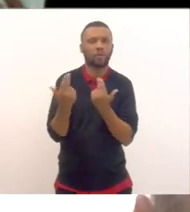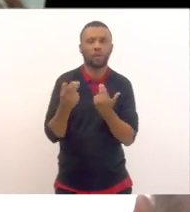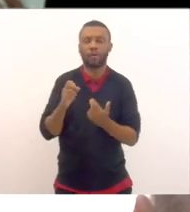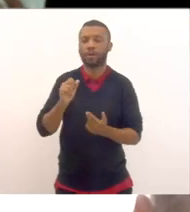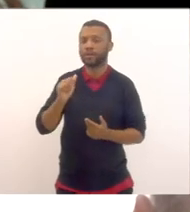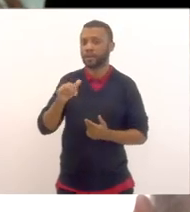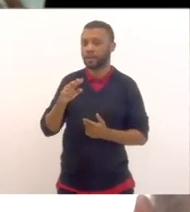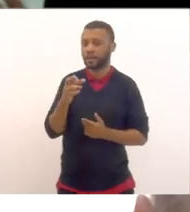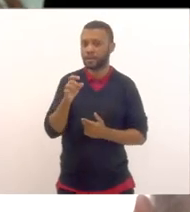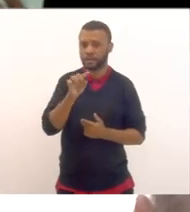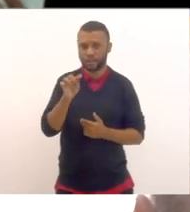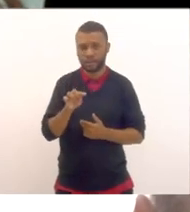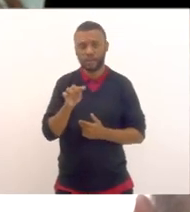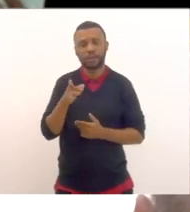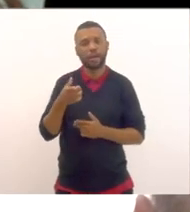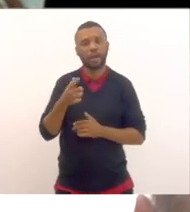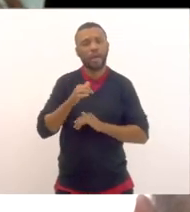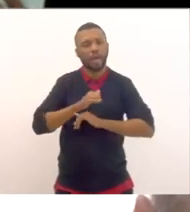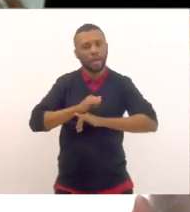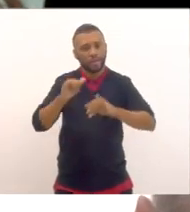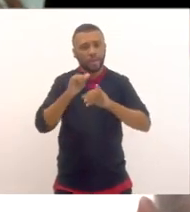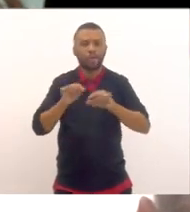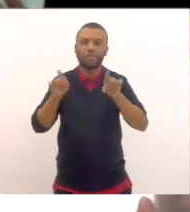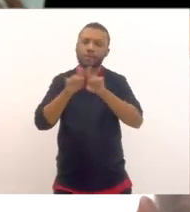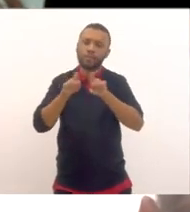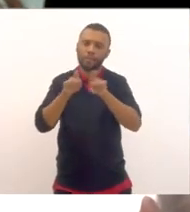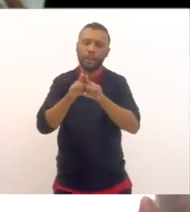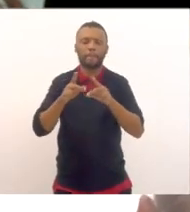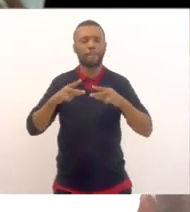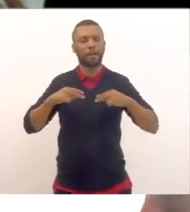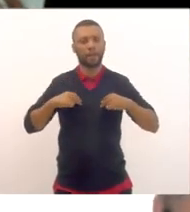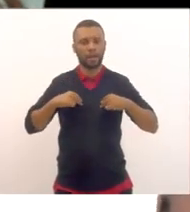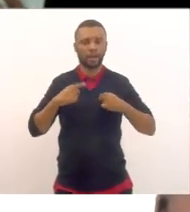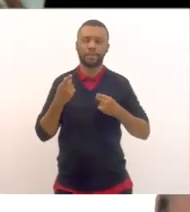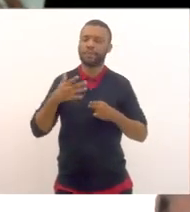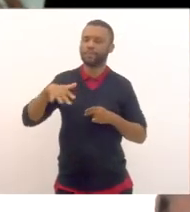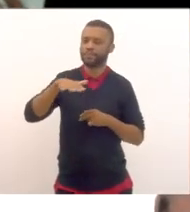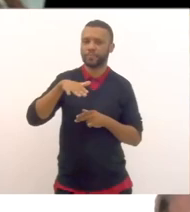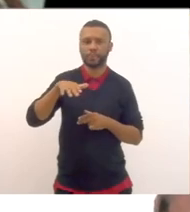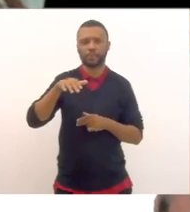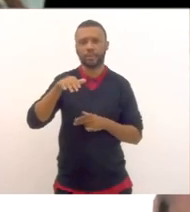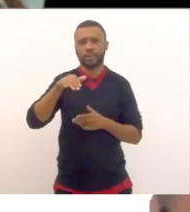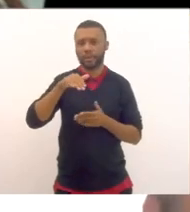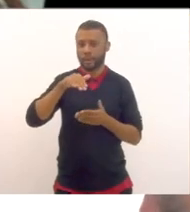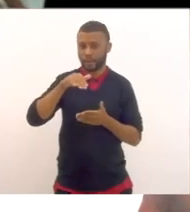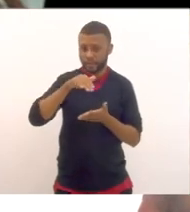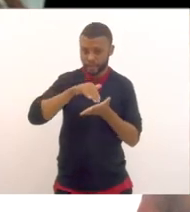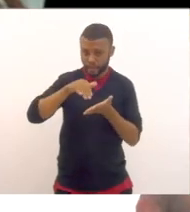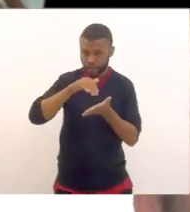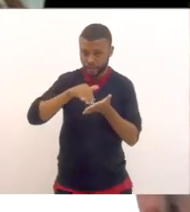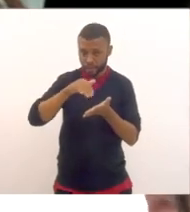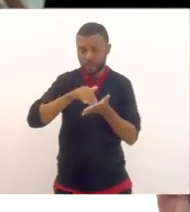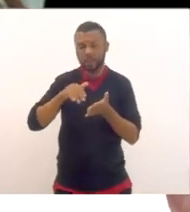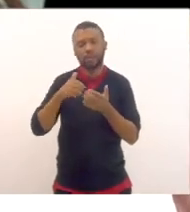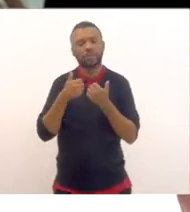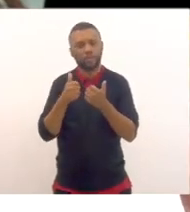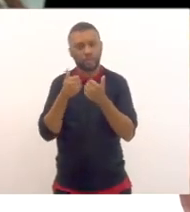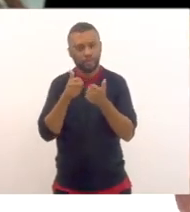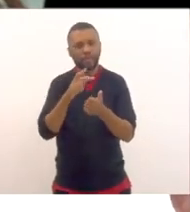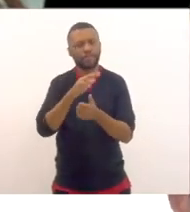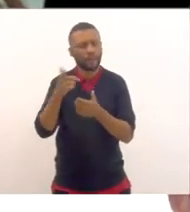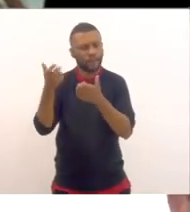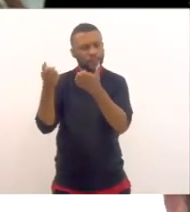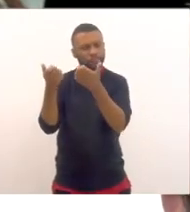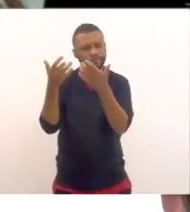Sanchez também formou merecem e da parte da cettrans João receber os desdobramentos inclusive